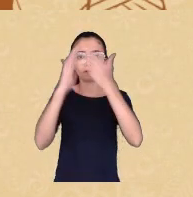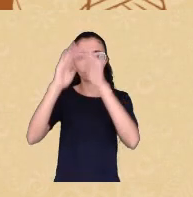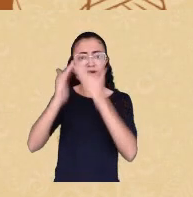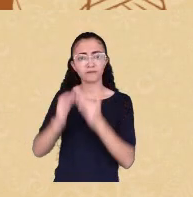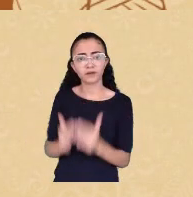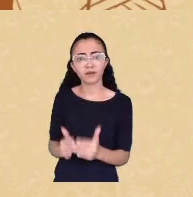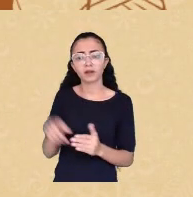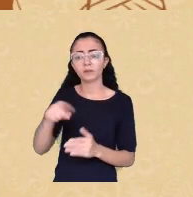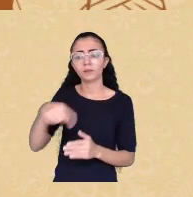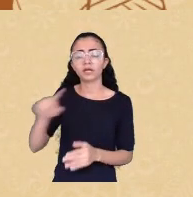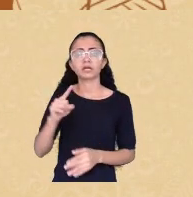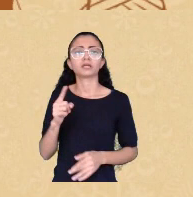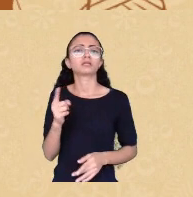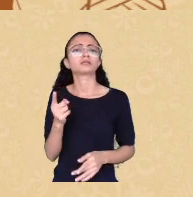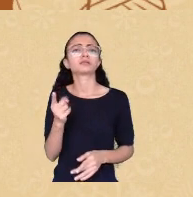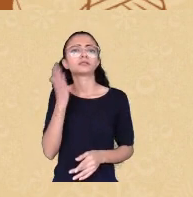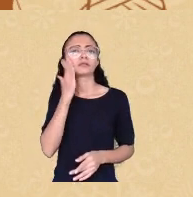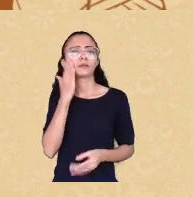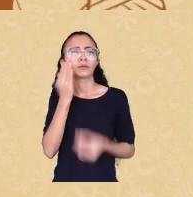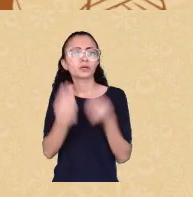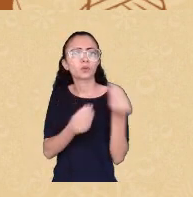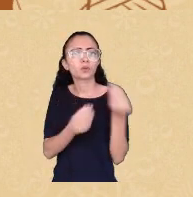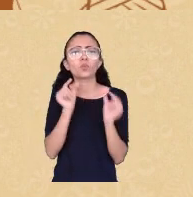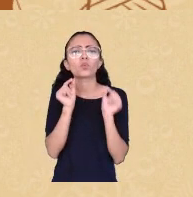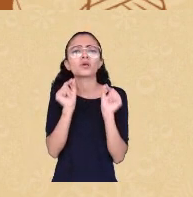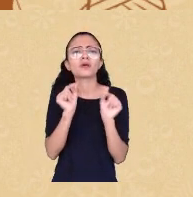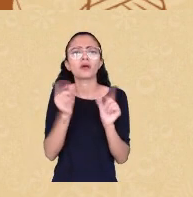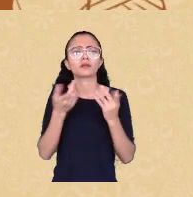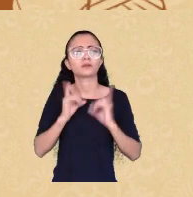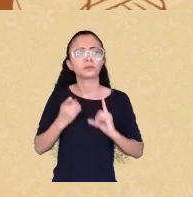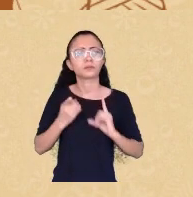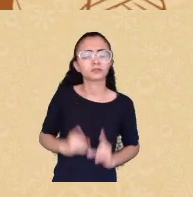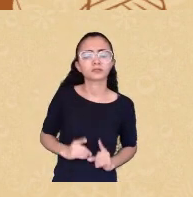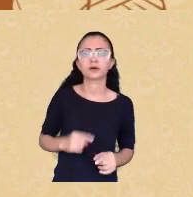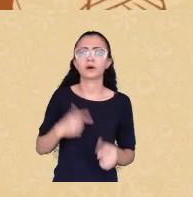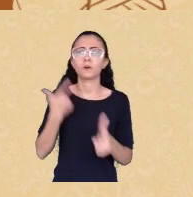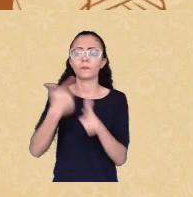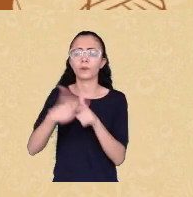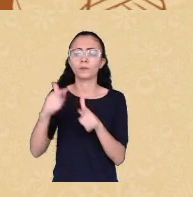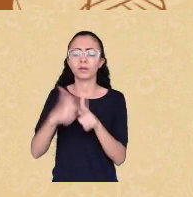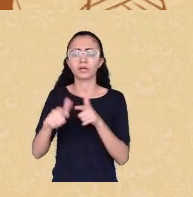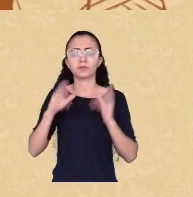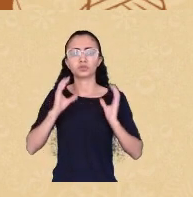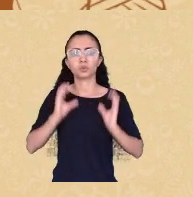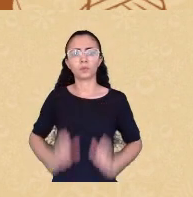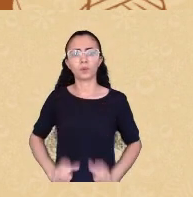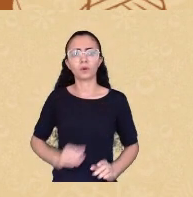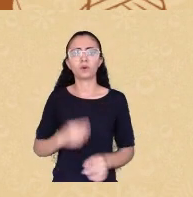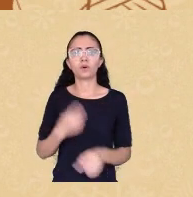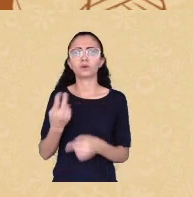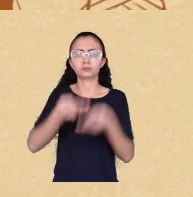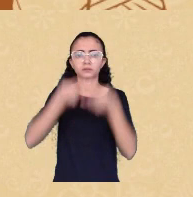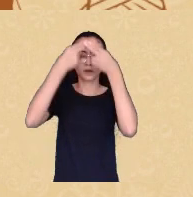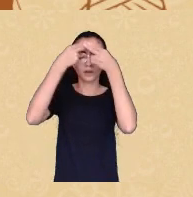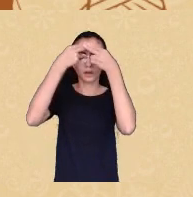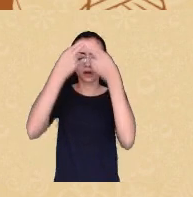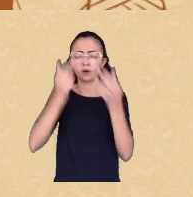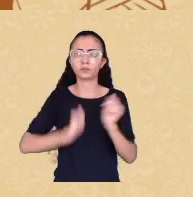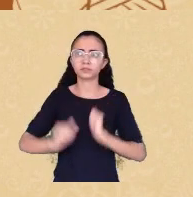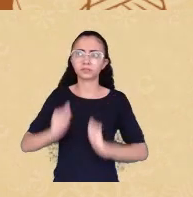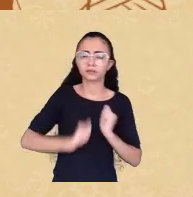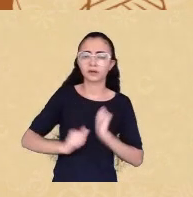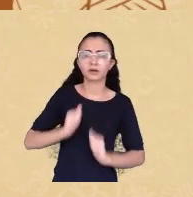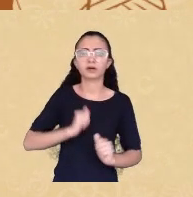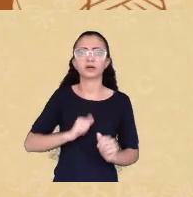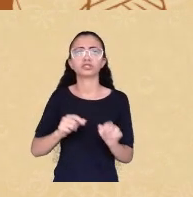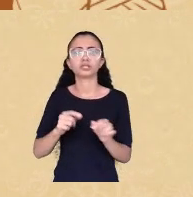básicas, né, do que é depressão, distúrbios comportamentais, ansiedade, trauma, psicose, trabalhar a escuta e,